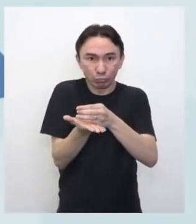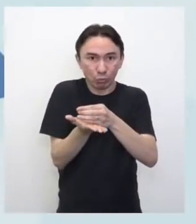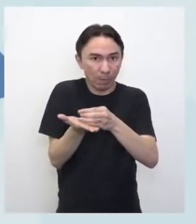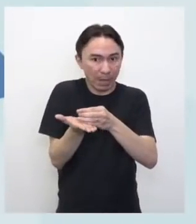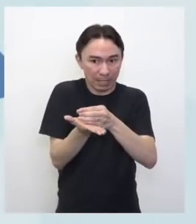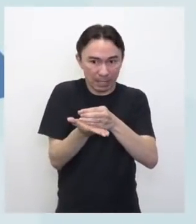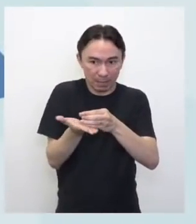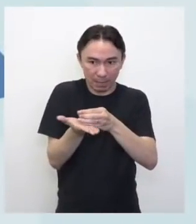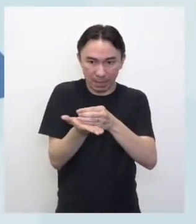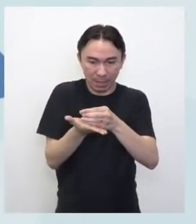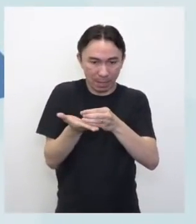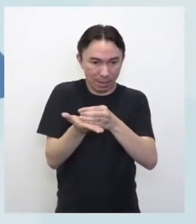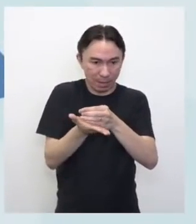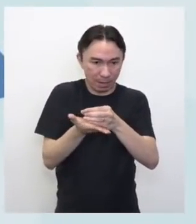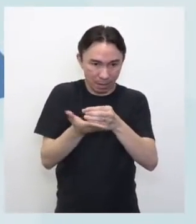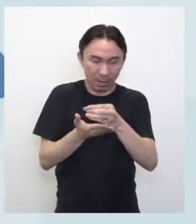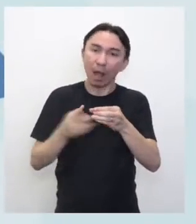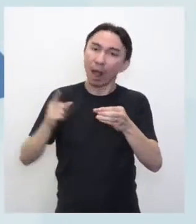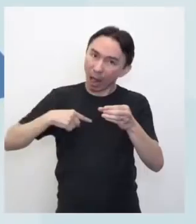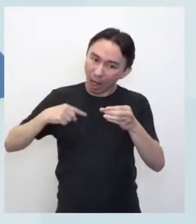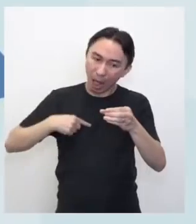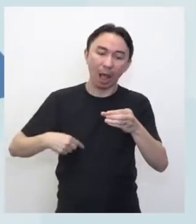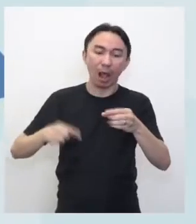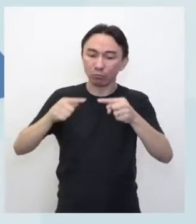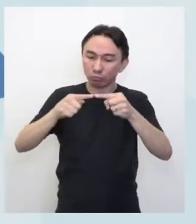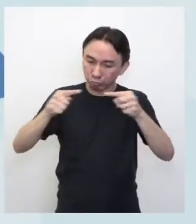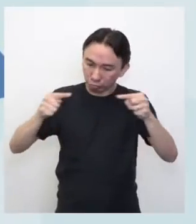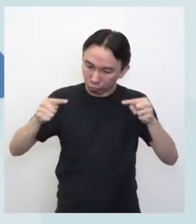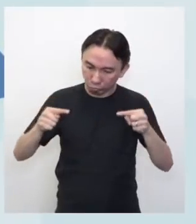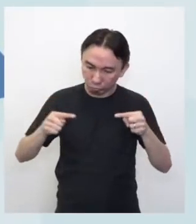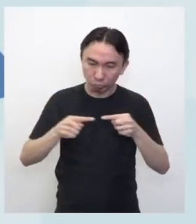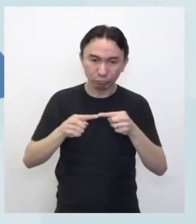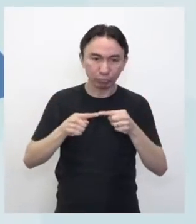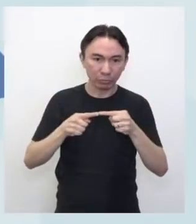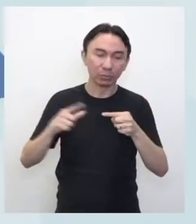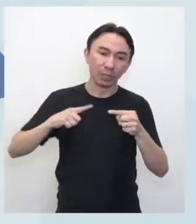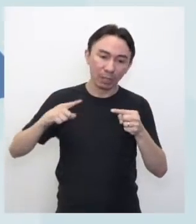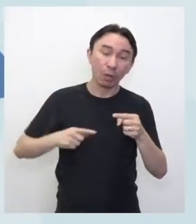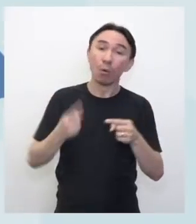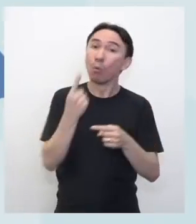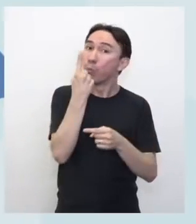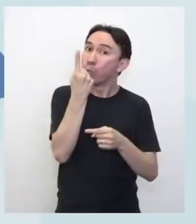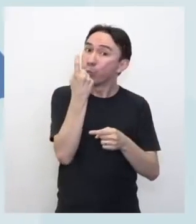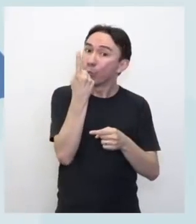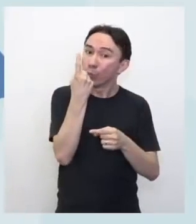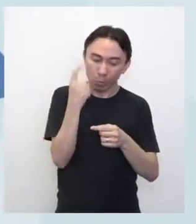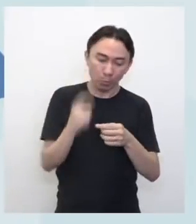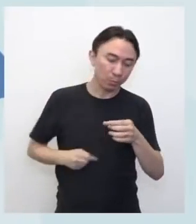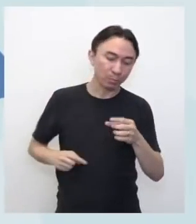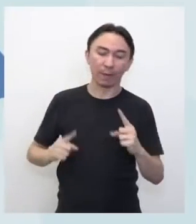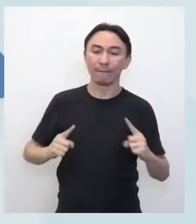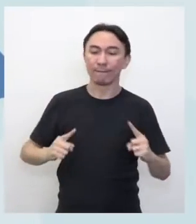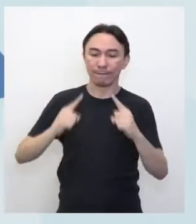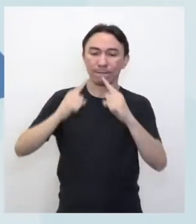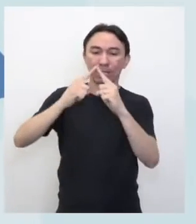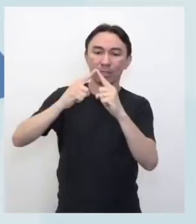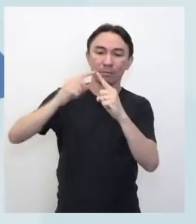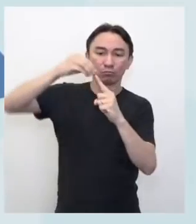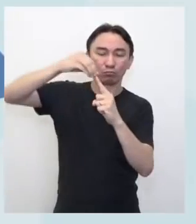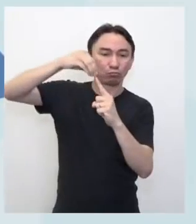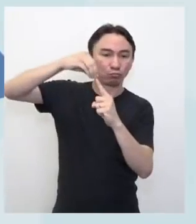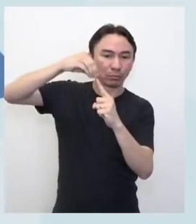uma base circular, vai ter um vértice e a sua face lateral vai ser